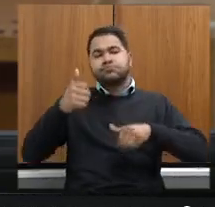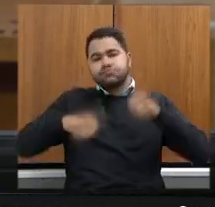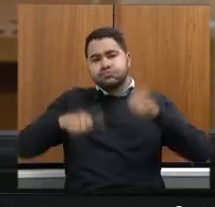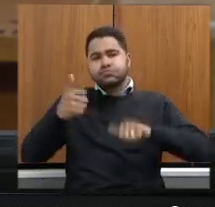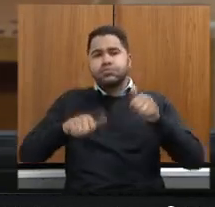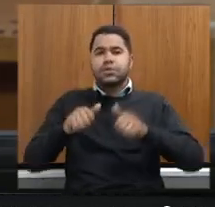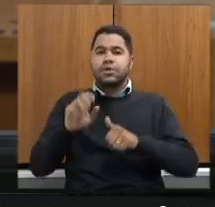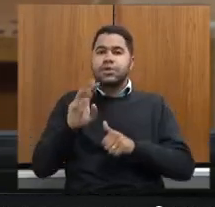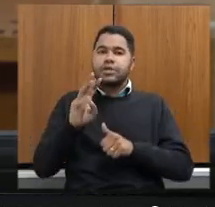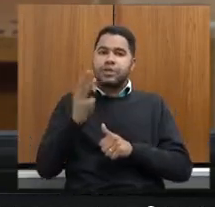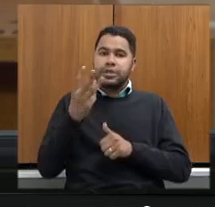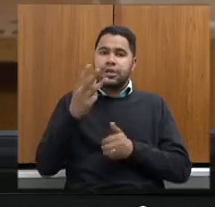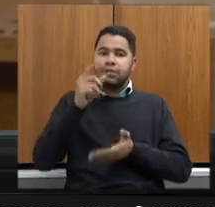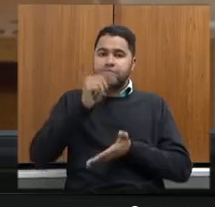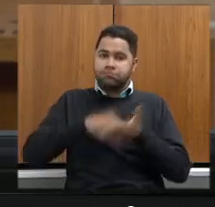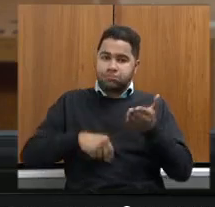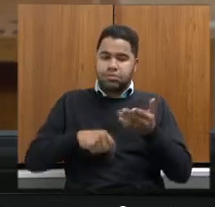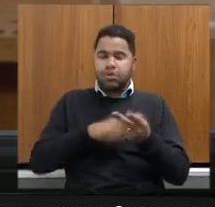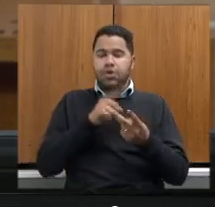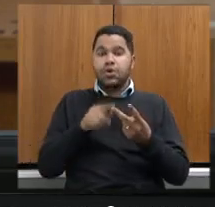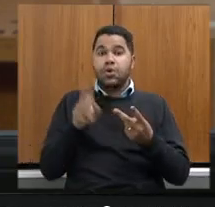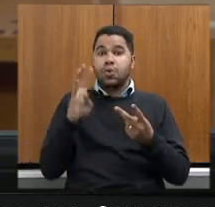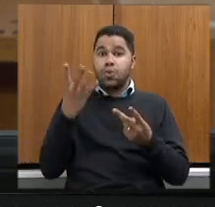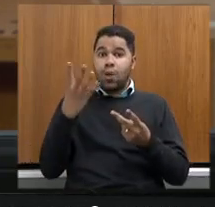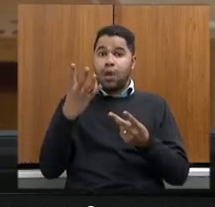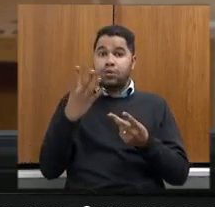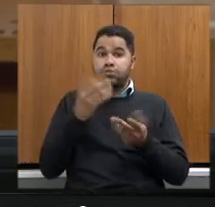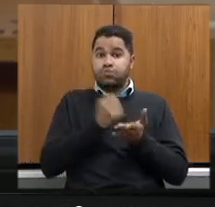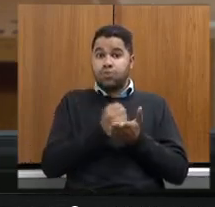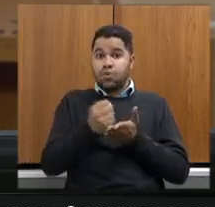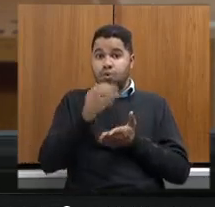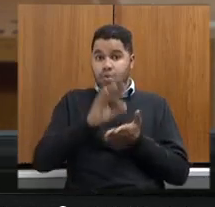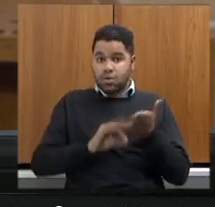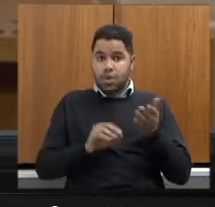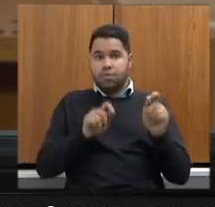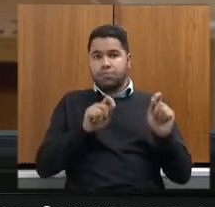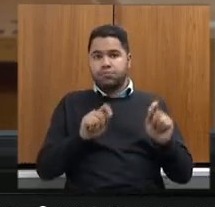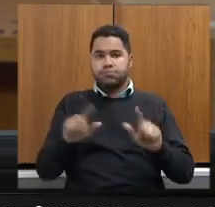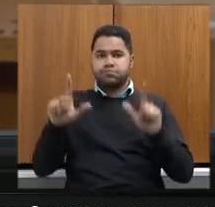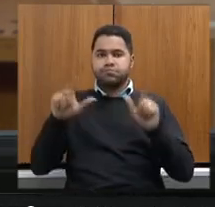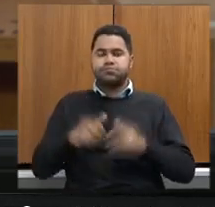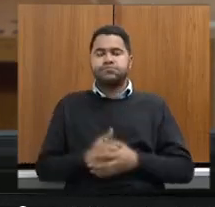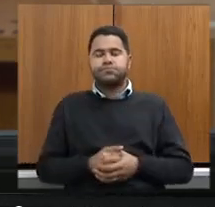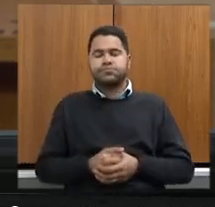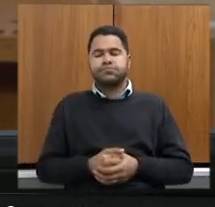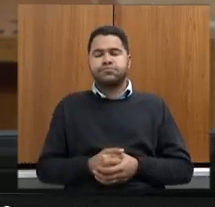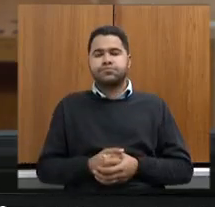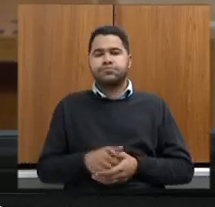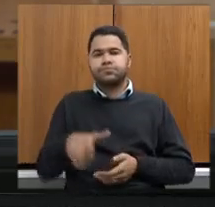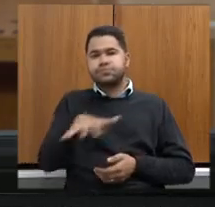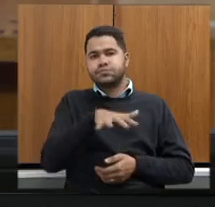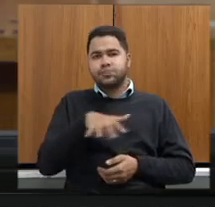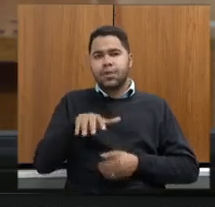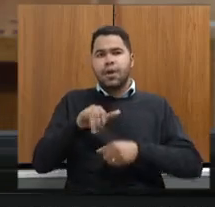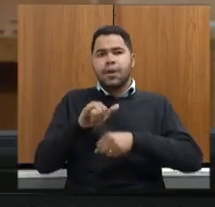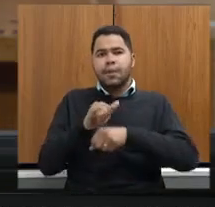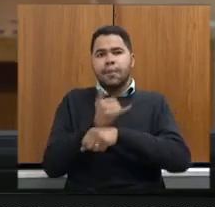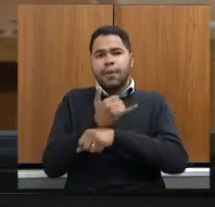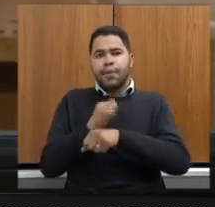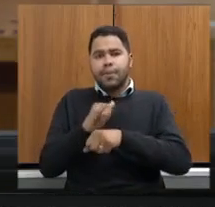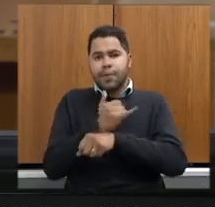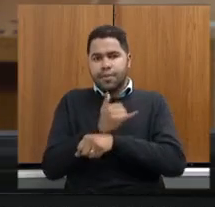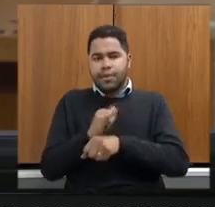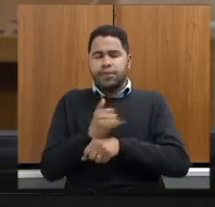resultados de três termos de parceria e quatro contratos de gestão que estão vigentes pode passar por favor na área de estratégia a